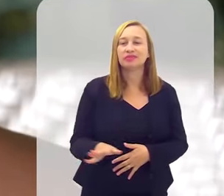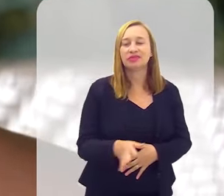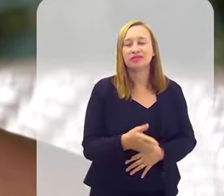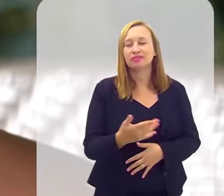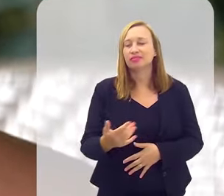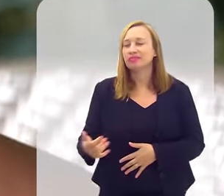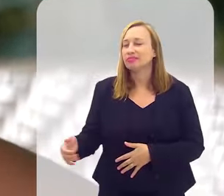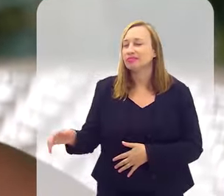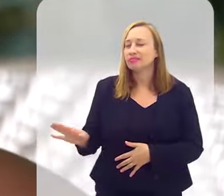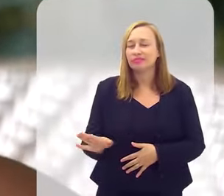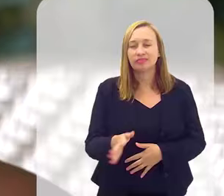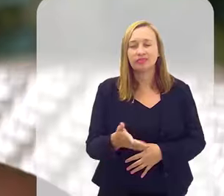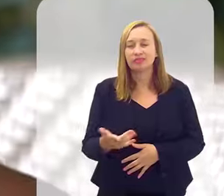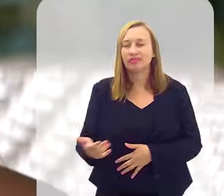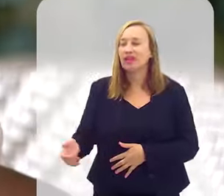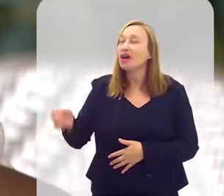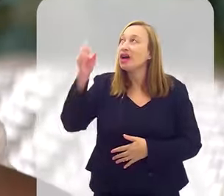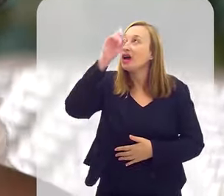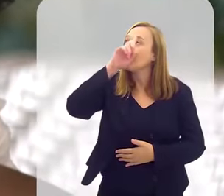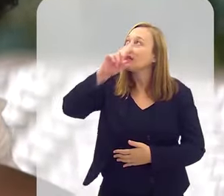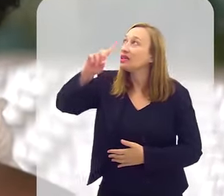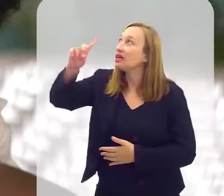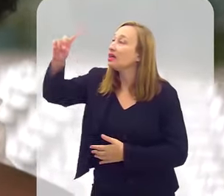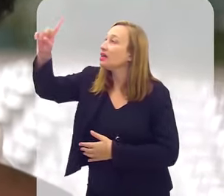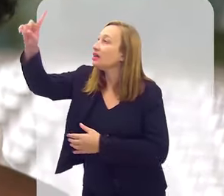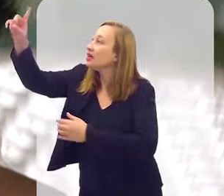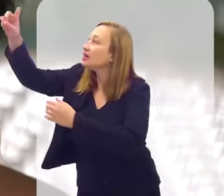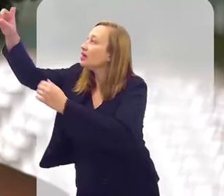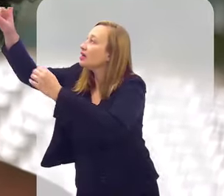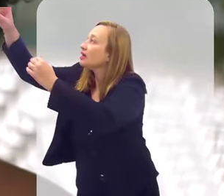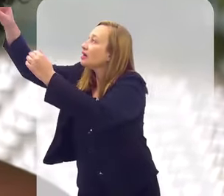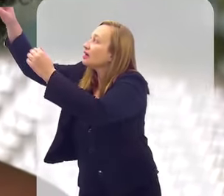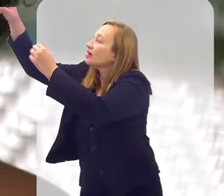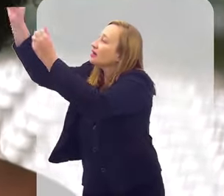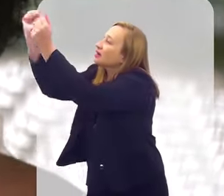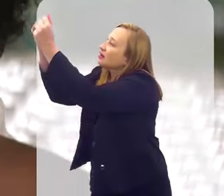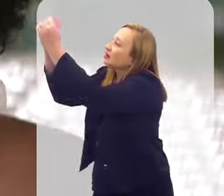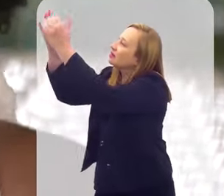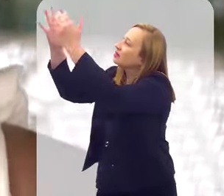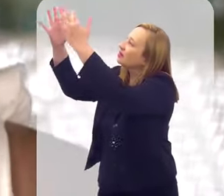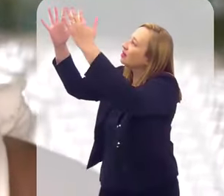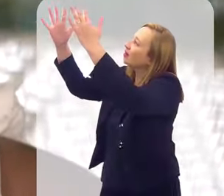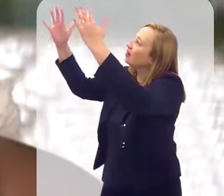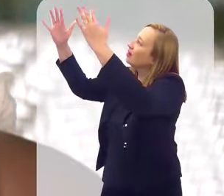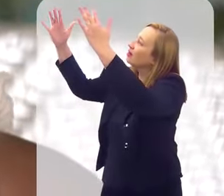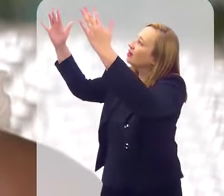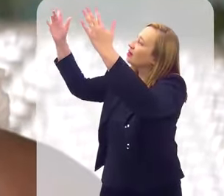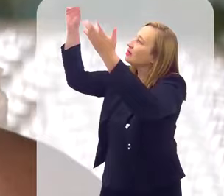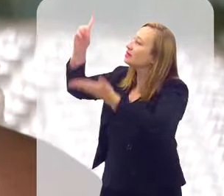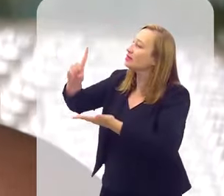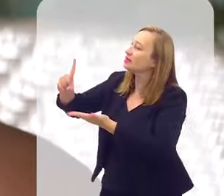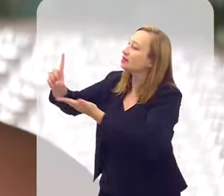Deus seja a glória a